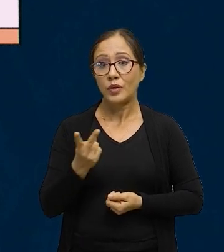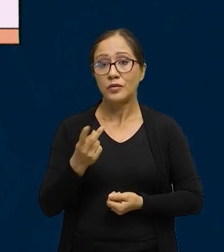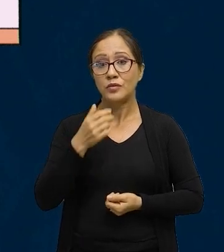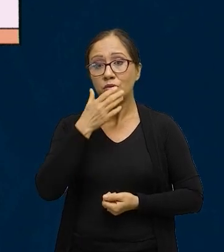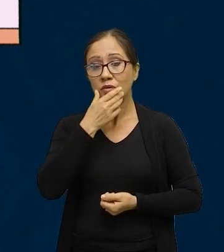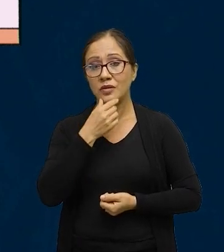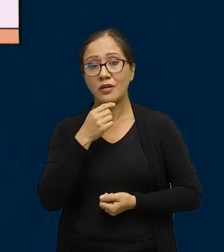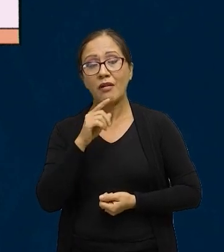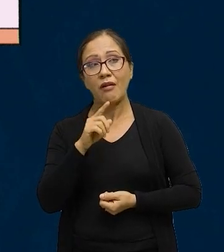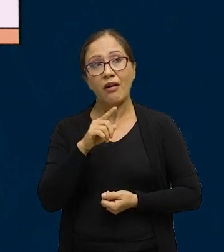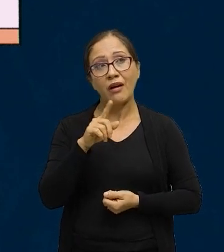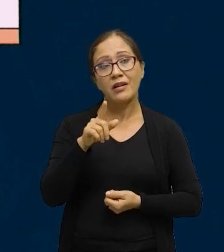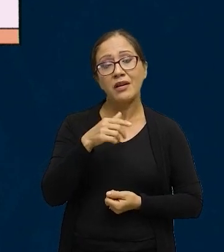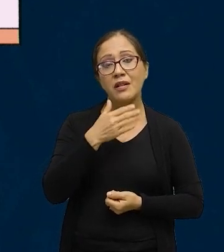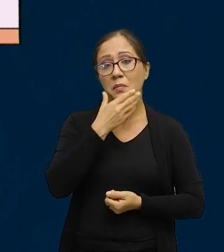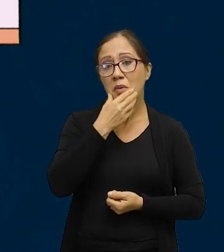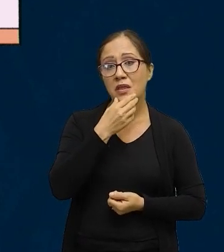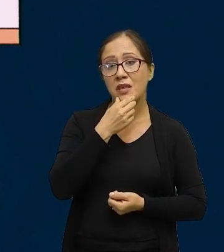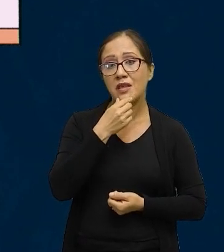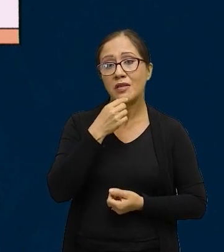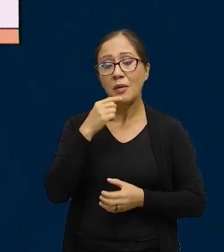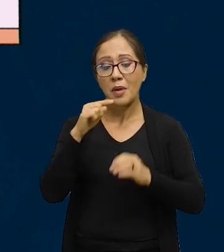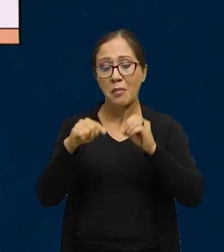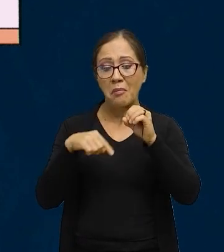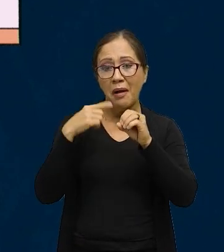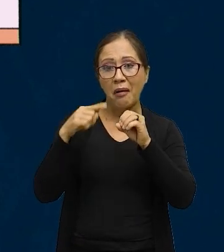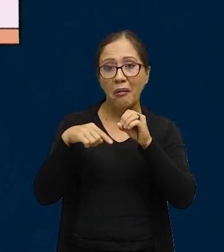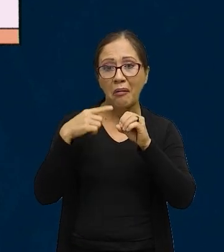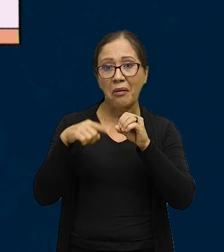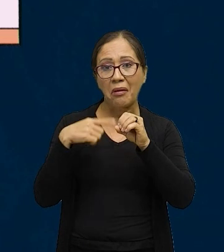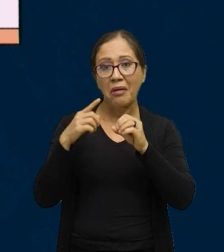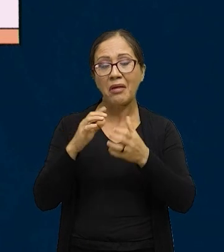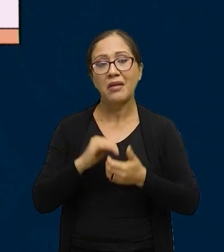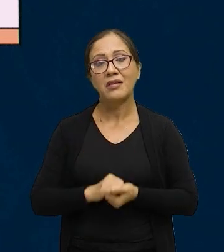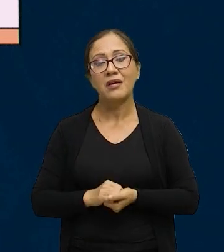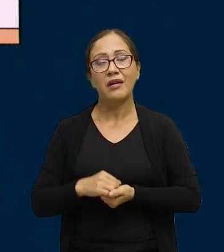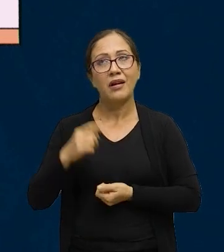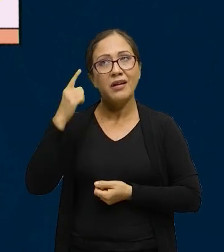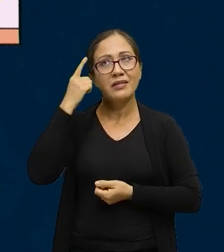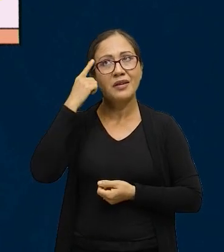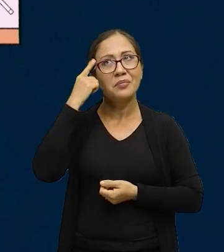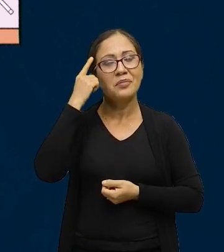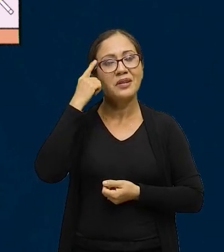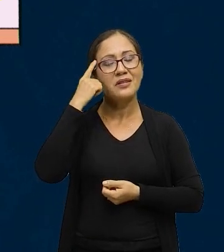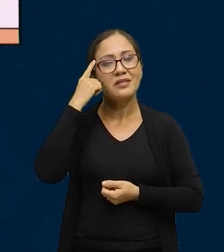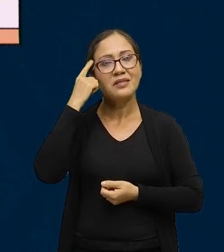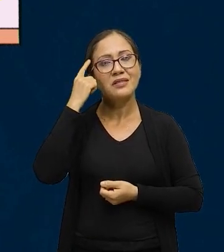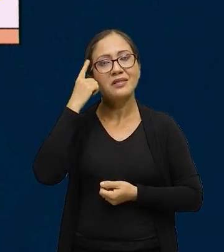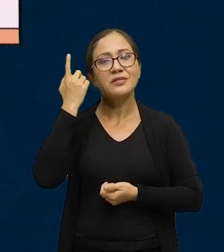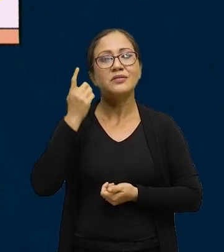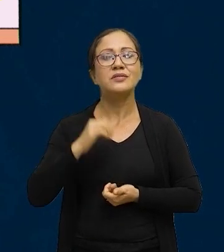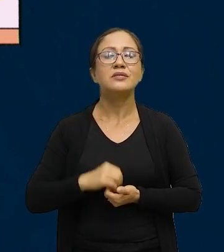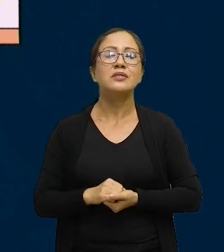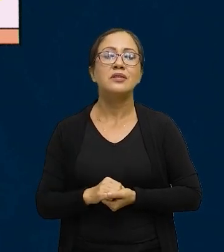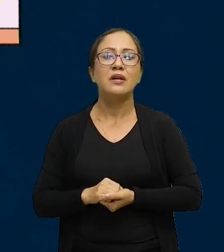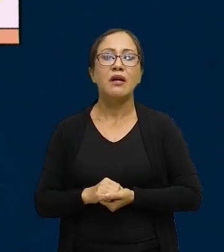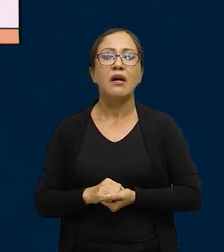que é meio maluquinho. Aí ela tá pensando, ela não tá falando, ela tá